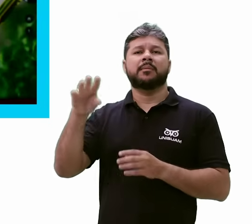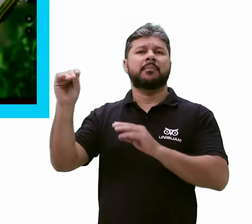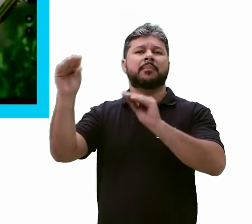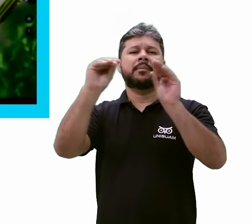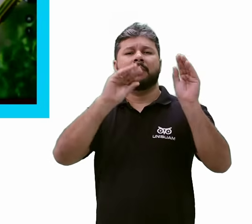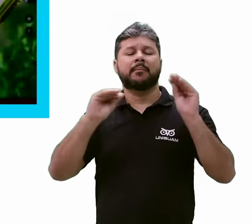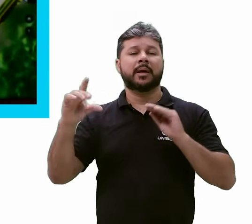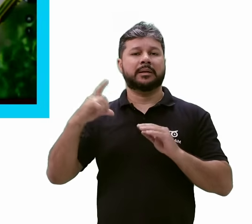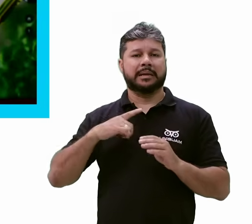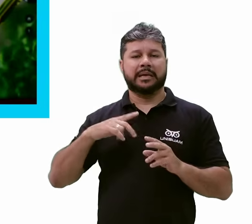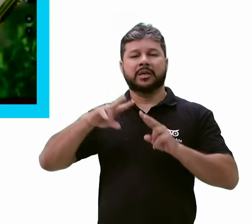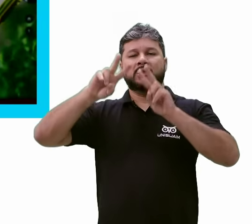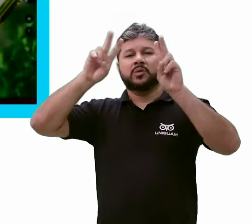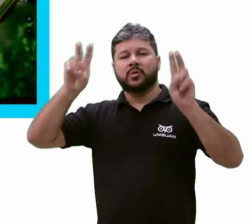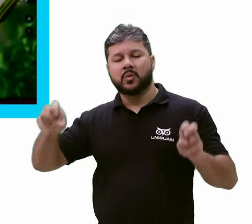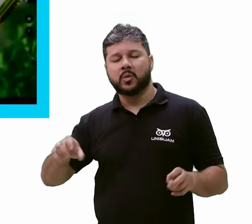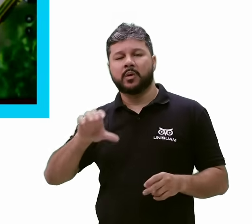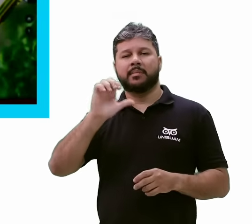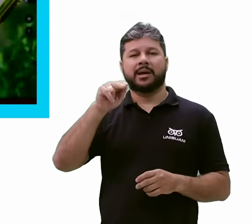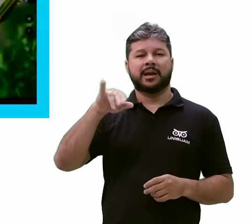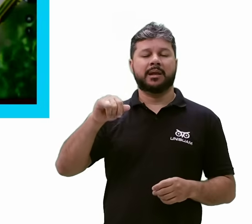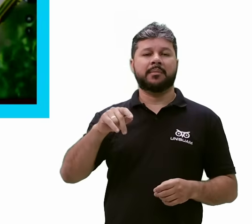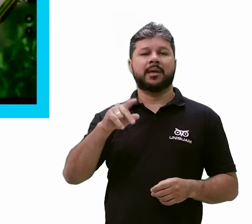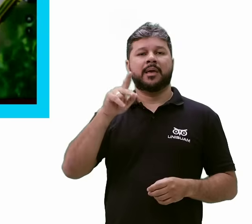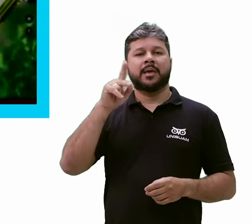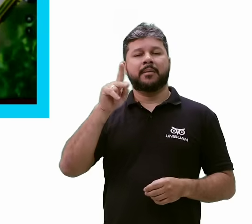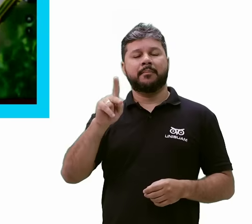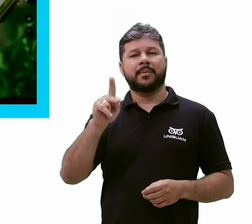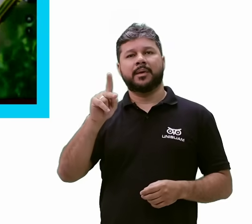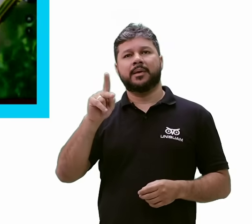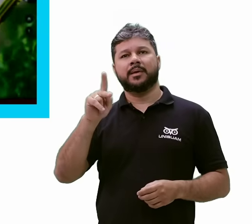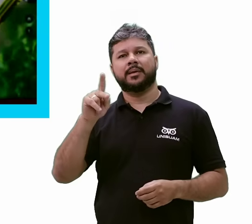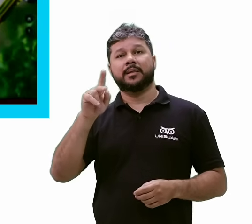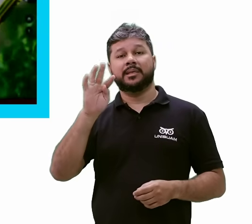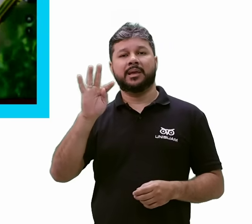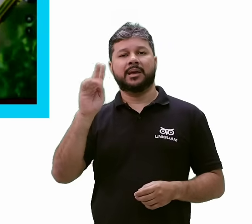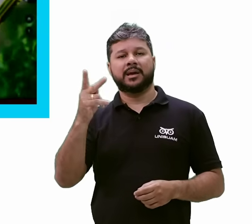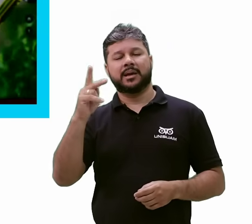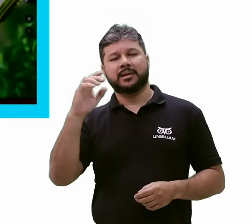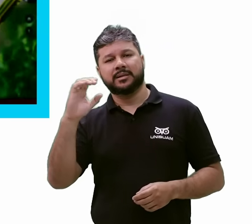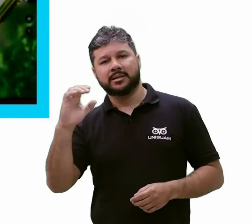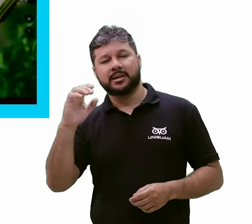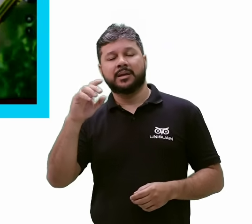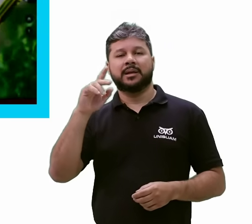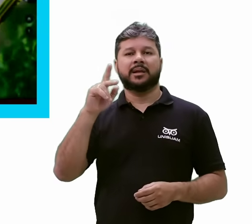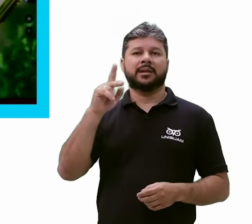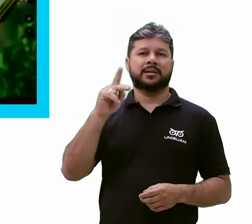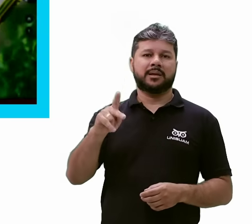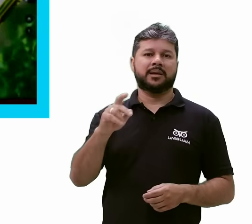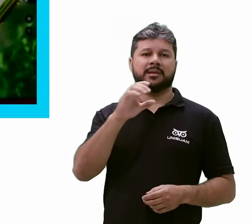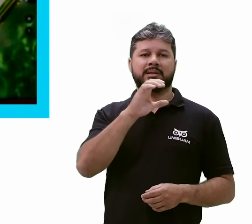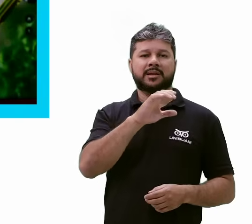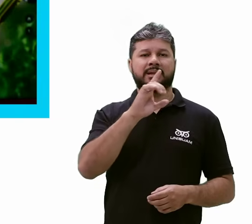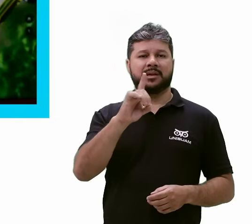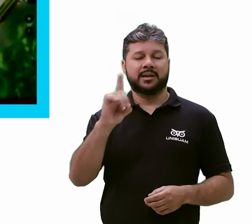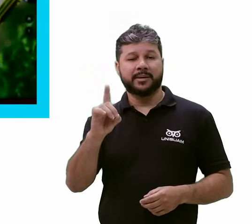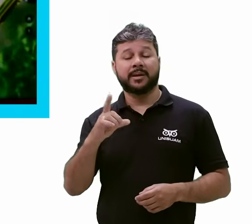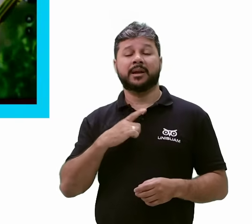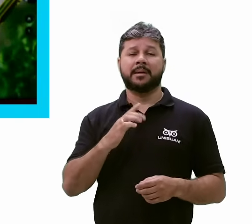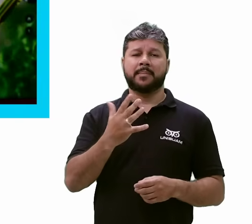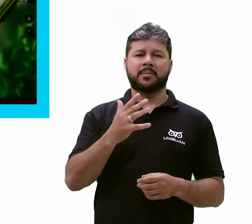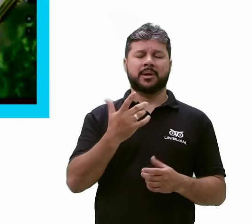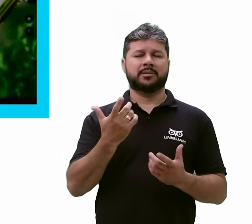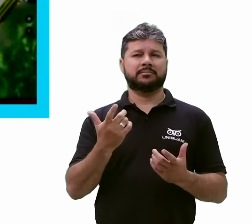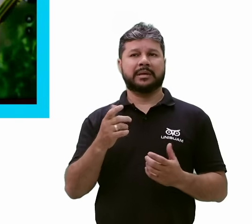por aí, quando fala de cannabis. Ah, é o THC, é o CBD. Não existem só THC e CBD. Existem mais